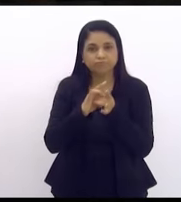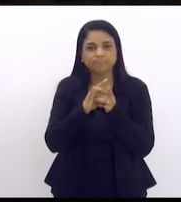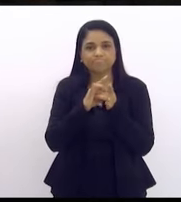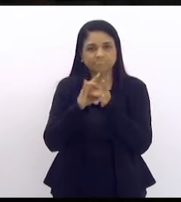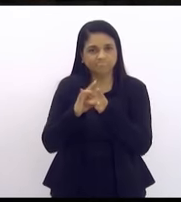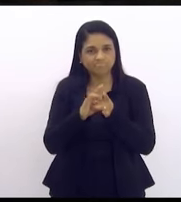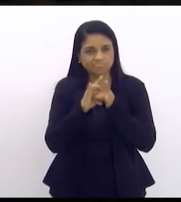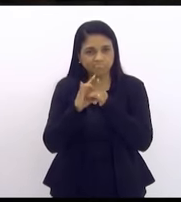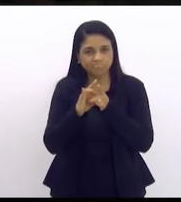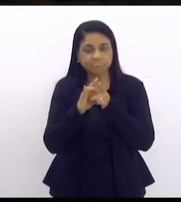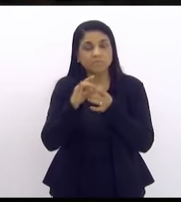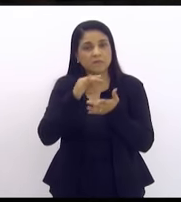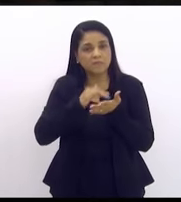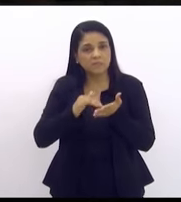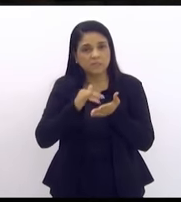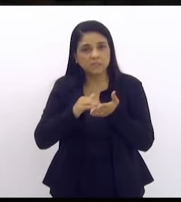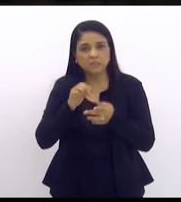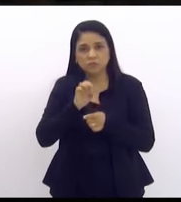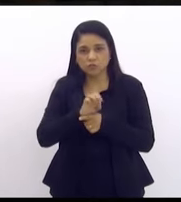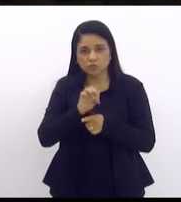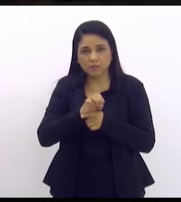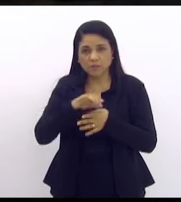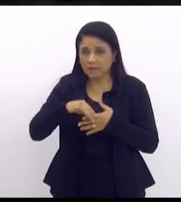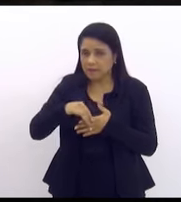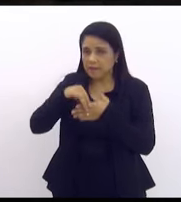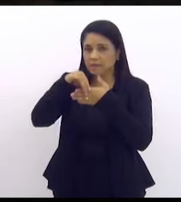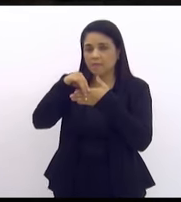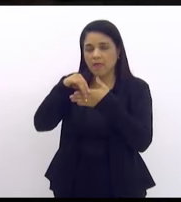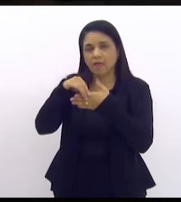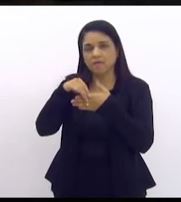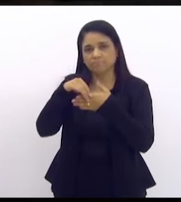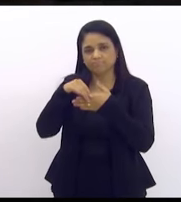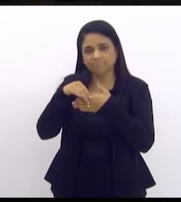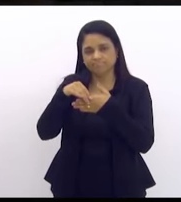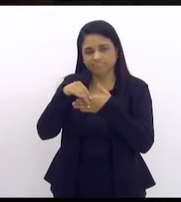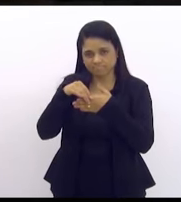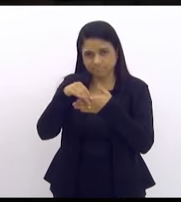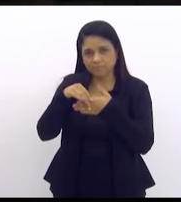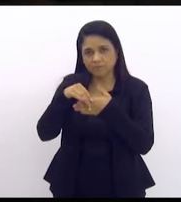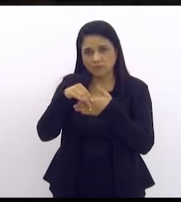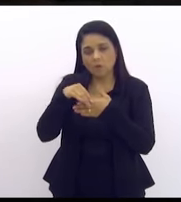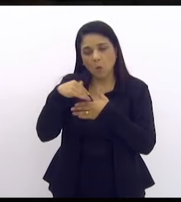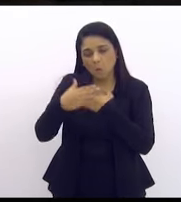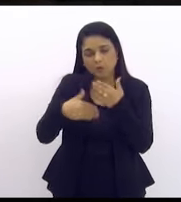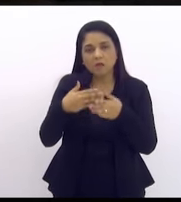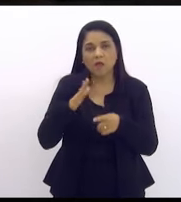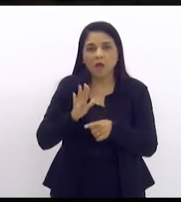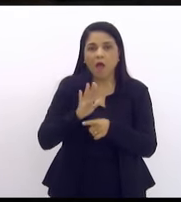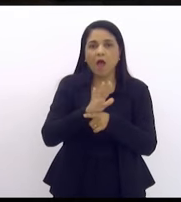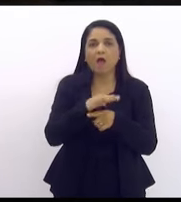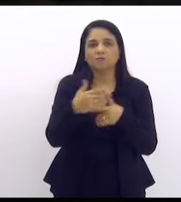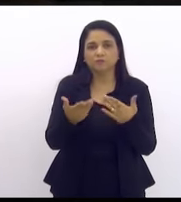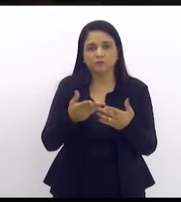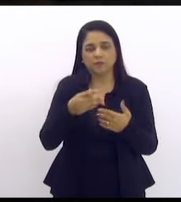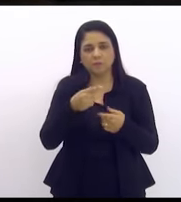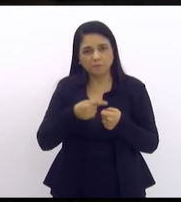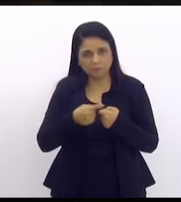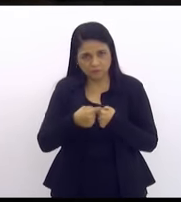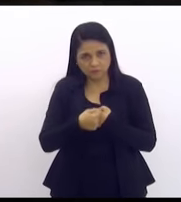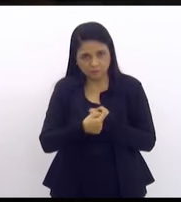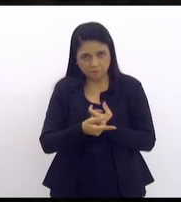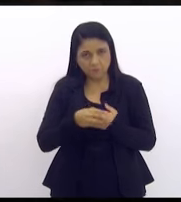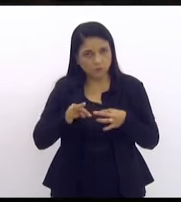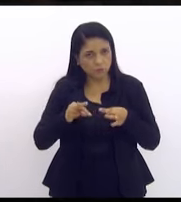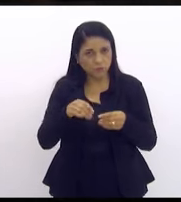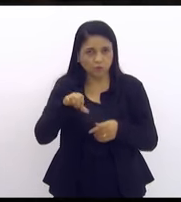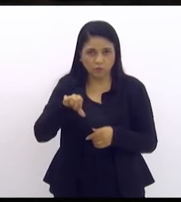que a Secretaria de Estado lidere esse processo e a gente possa estar ajudando os municípios. E eu estou aqui trazendo